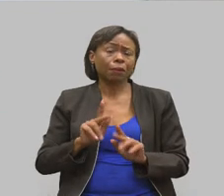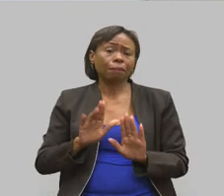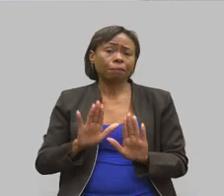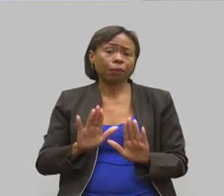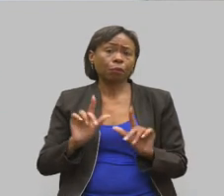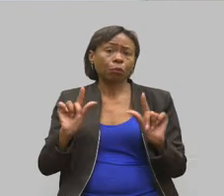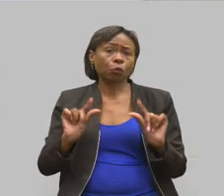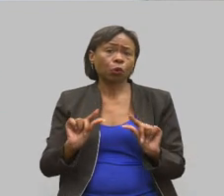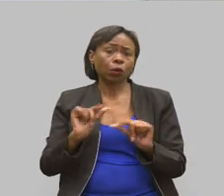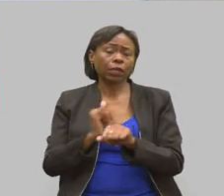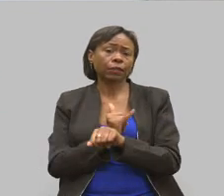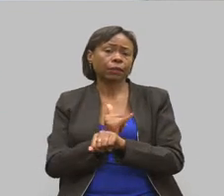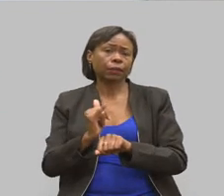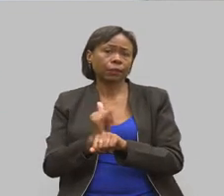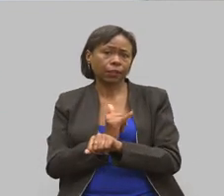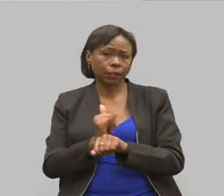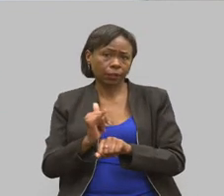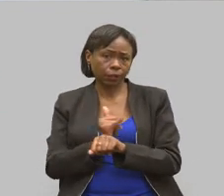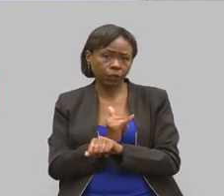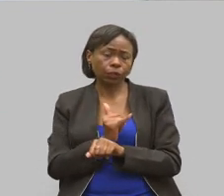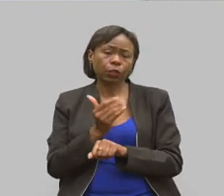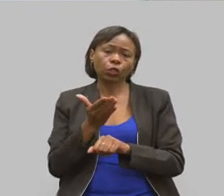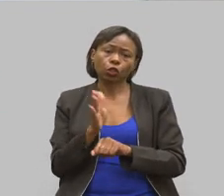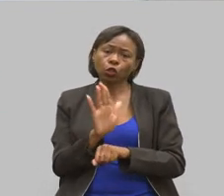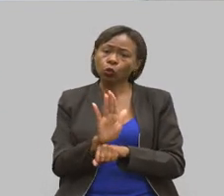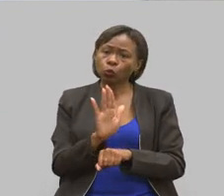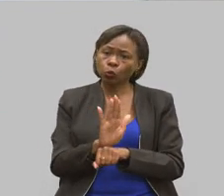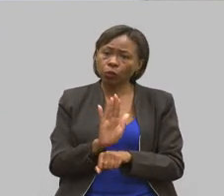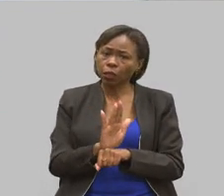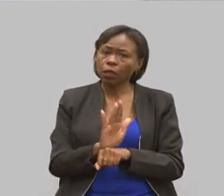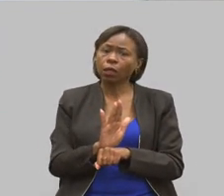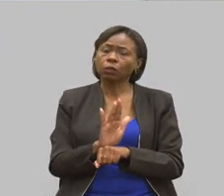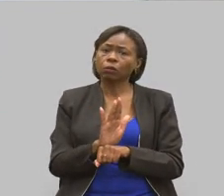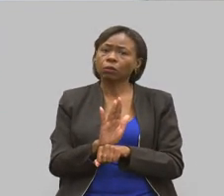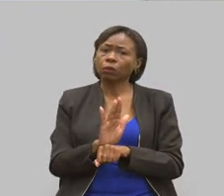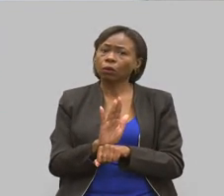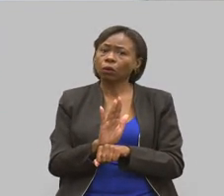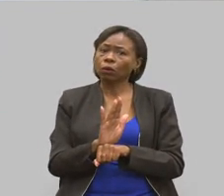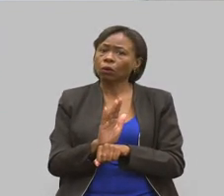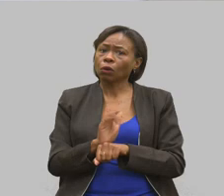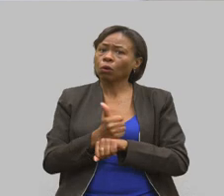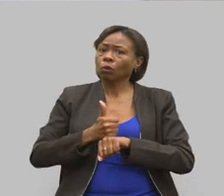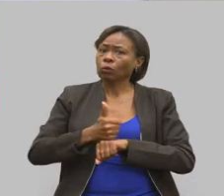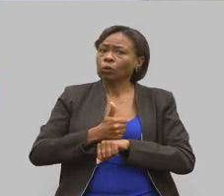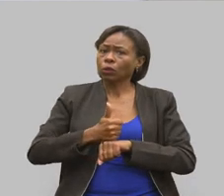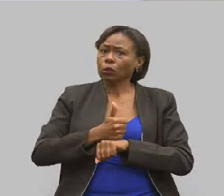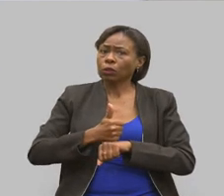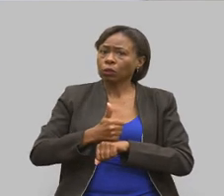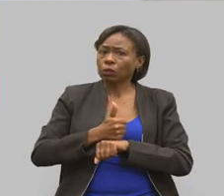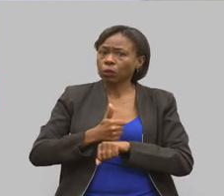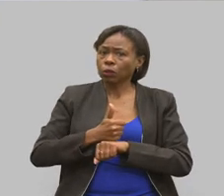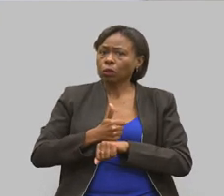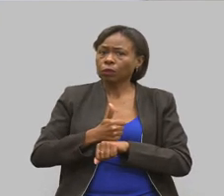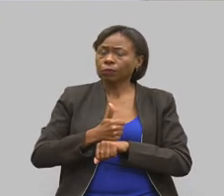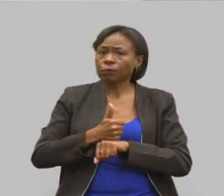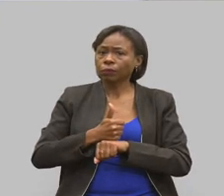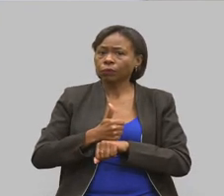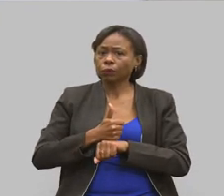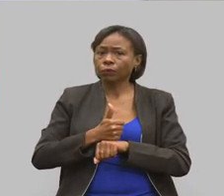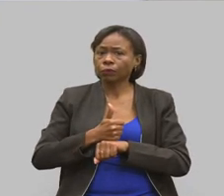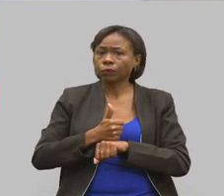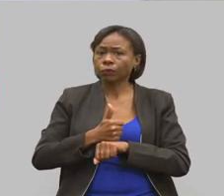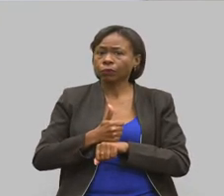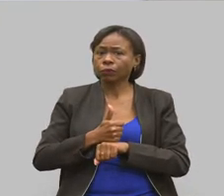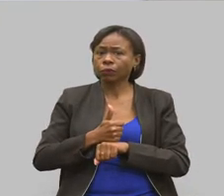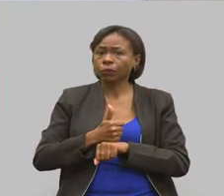trajetória deles nas linhas de cuidados com uma equipe multiprofissional com acesso à demanda espontânea nos profissionais da equipe né